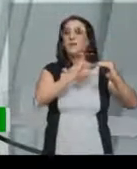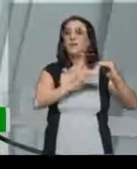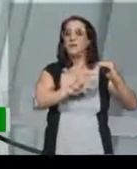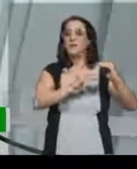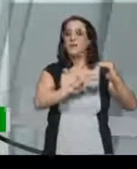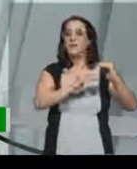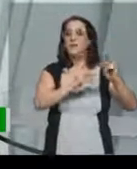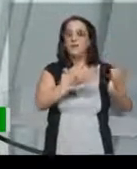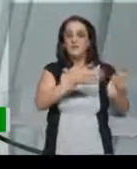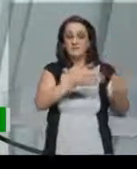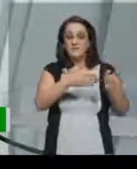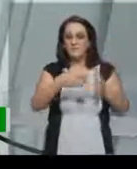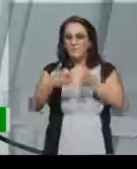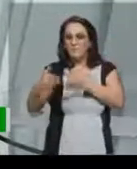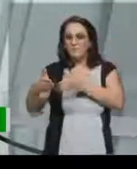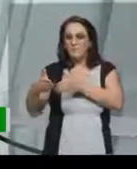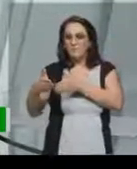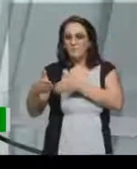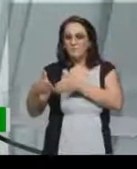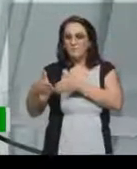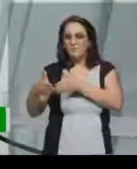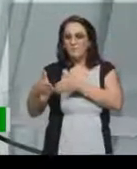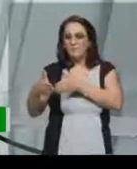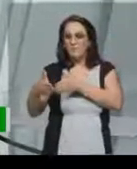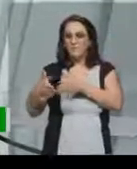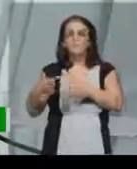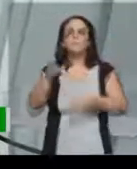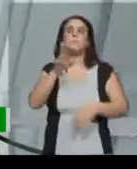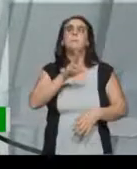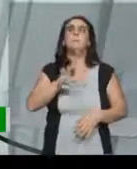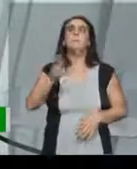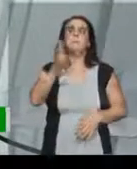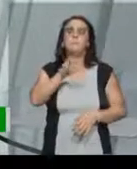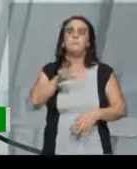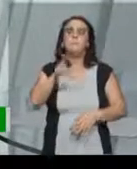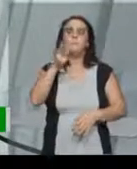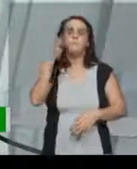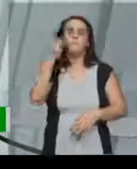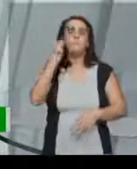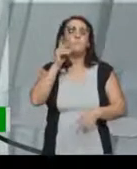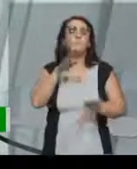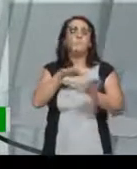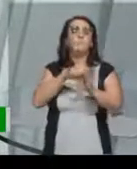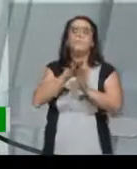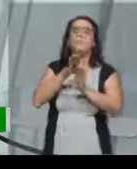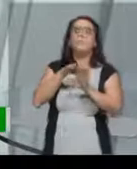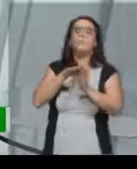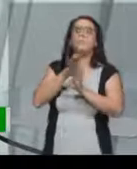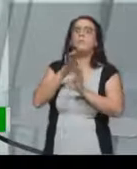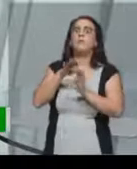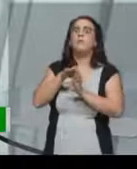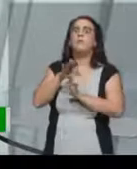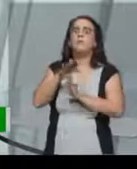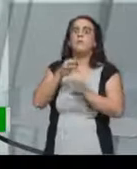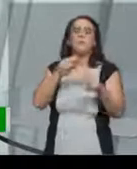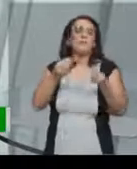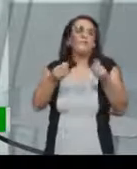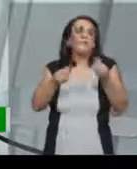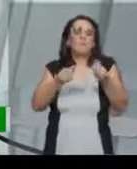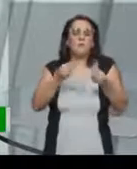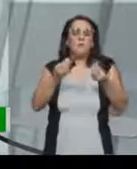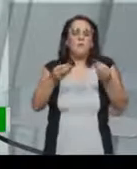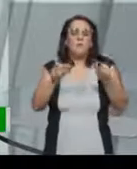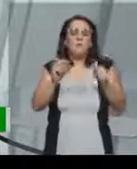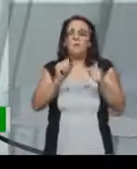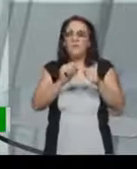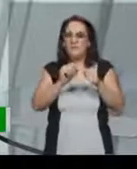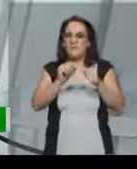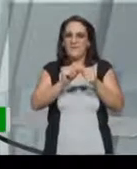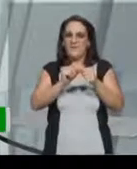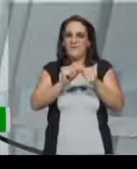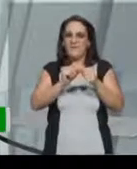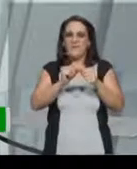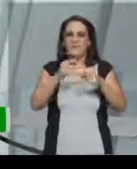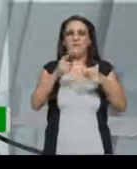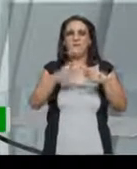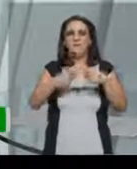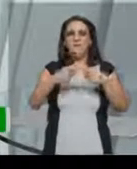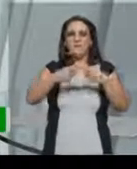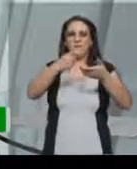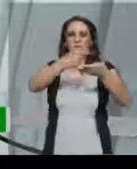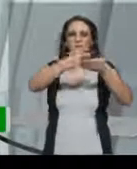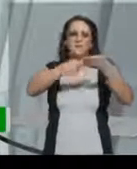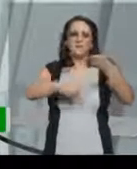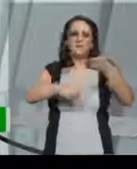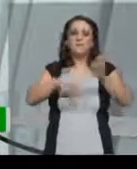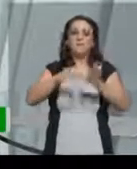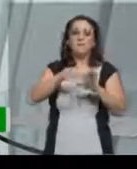É o passo a passo. Então ele serve para nos orientar, porque a gente não sabe como fazer algo e o texto vai